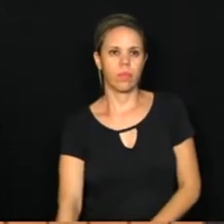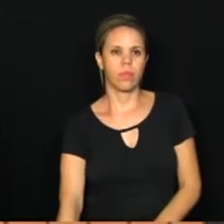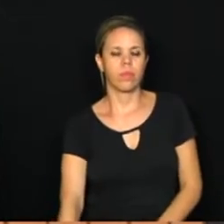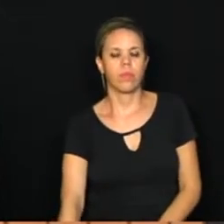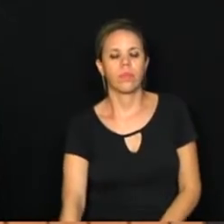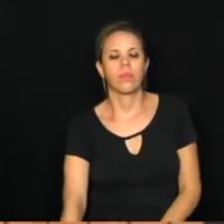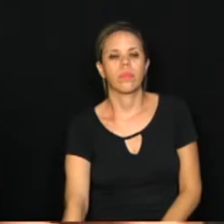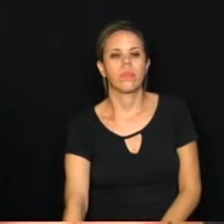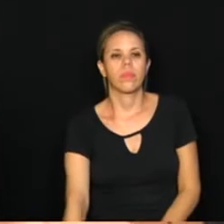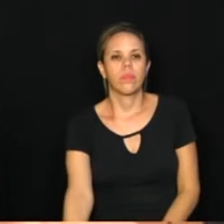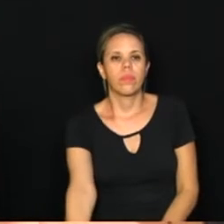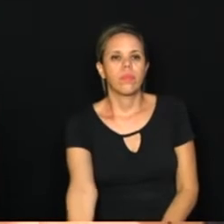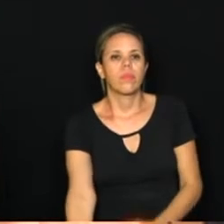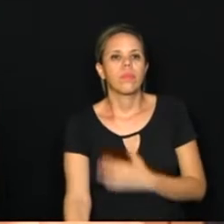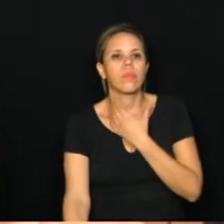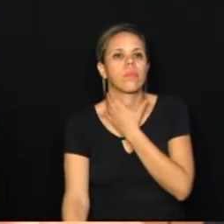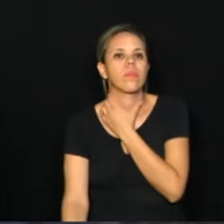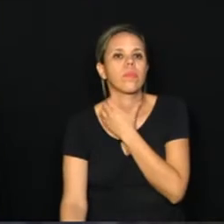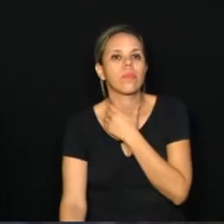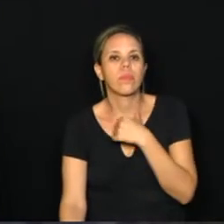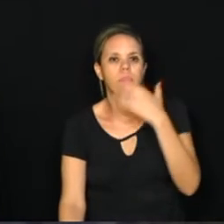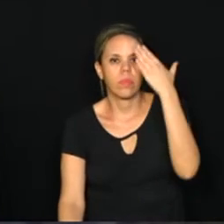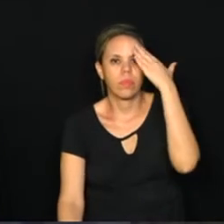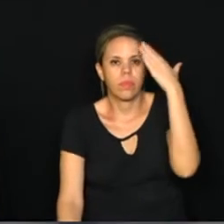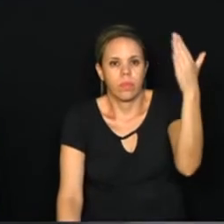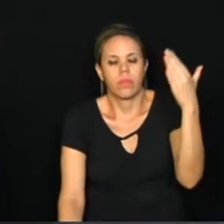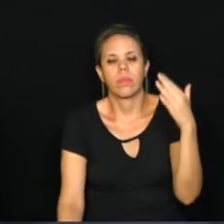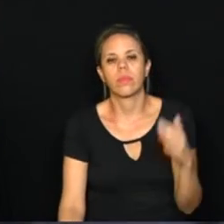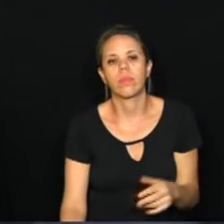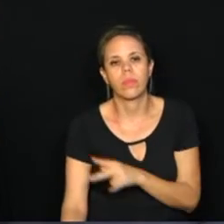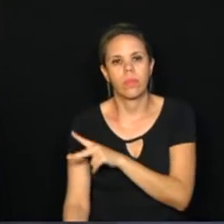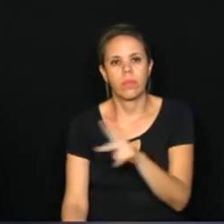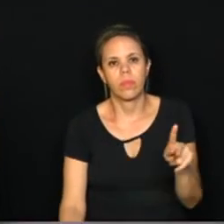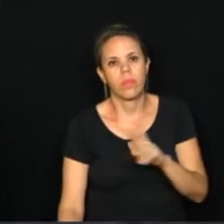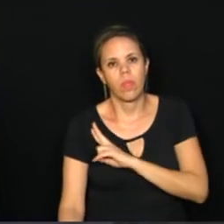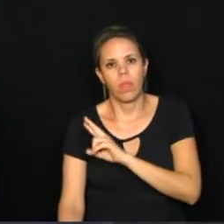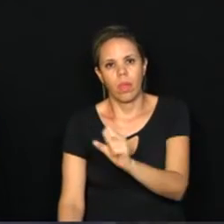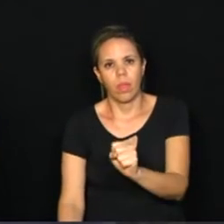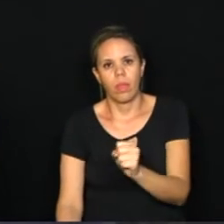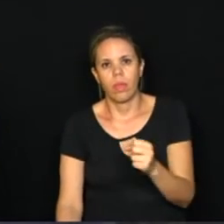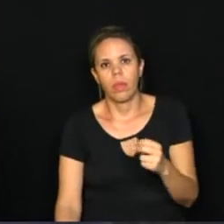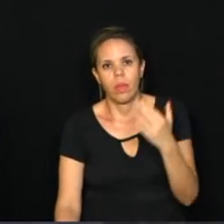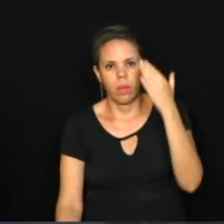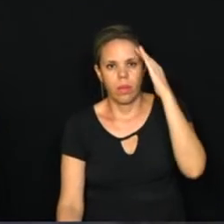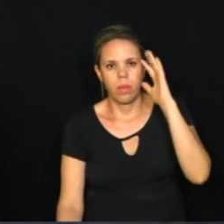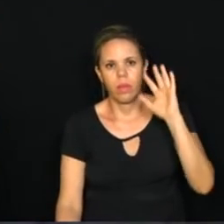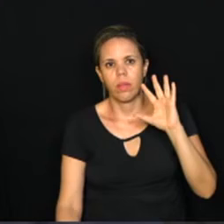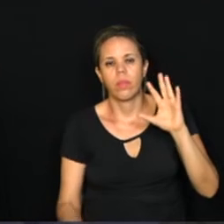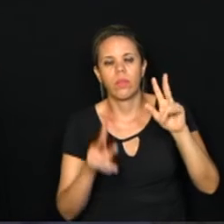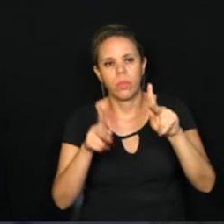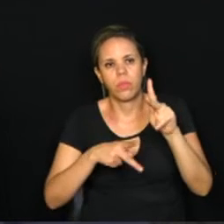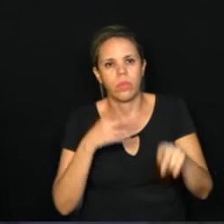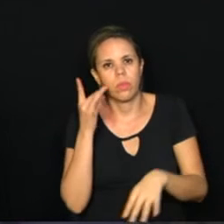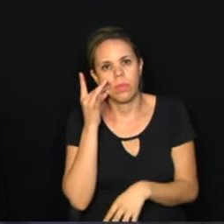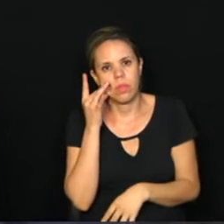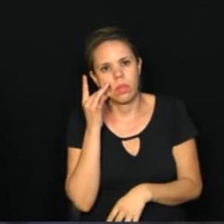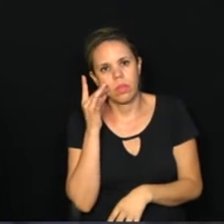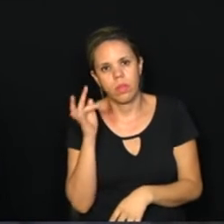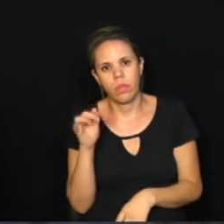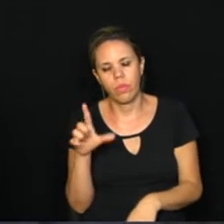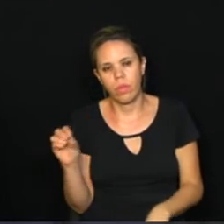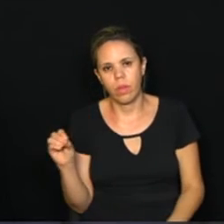Gaspar, palavra. Obrigado, presidente Rossini, obrigado a todos os presentes, o Flávio,